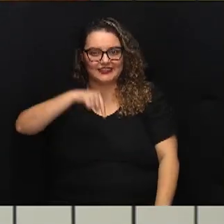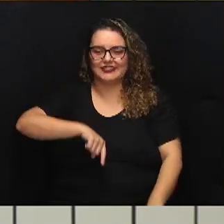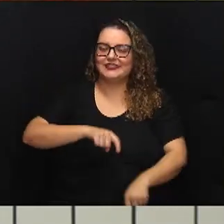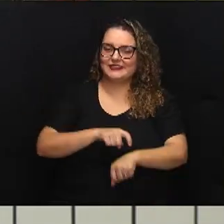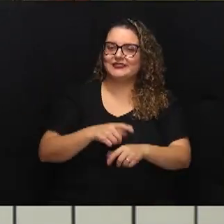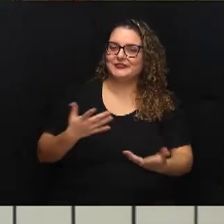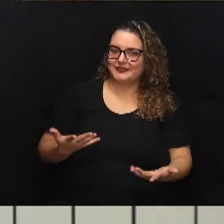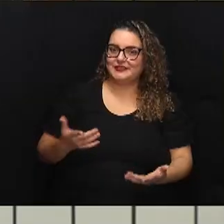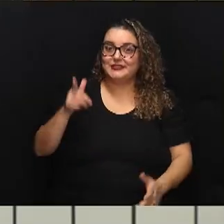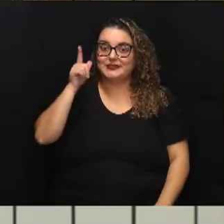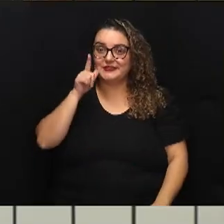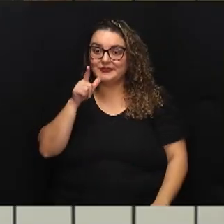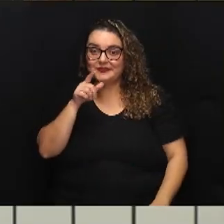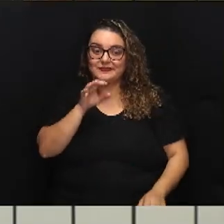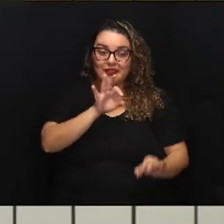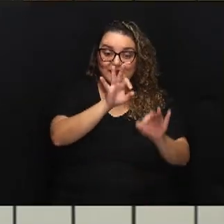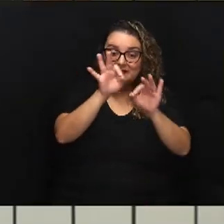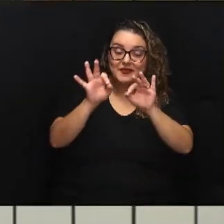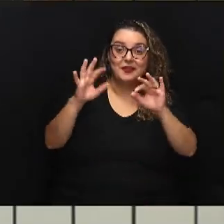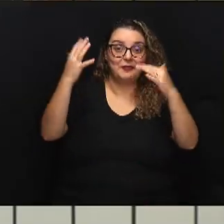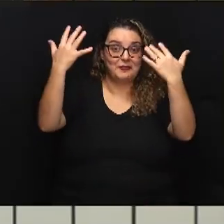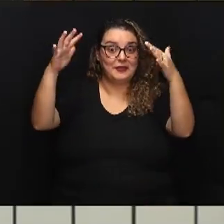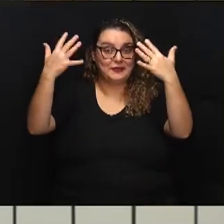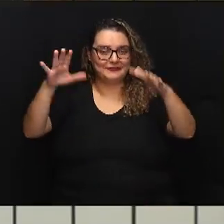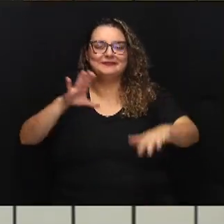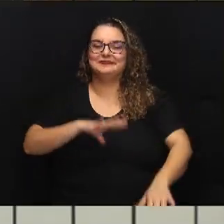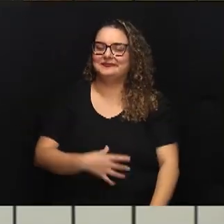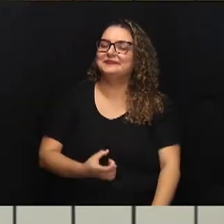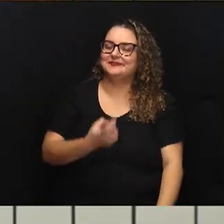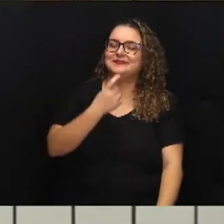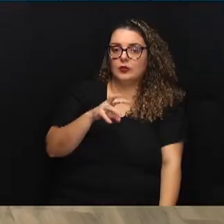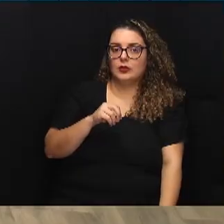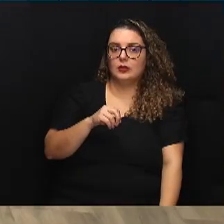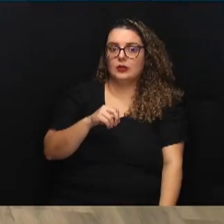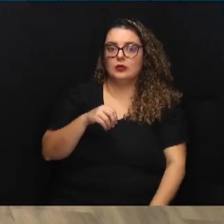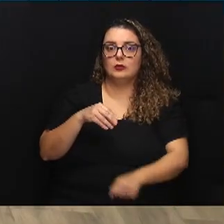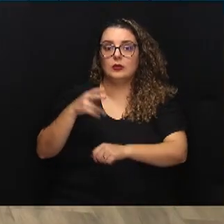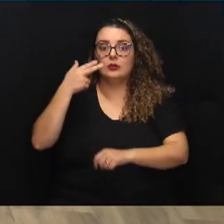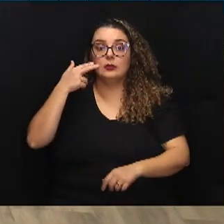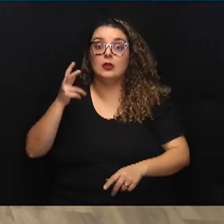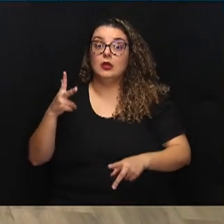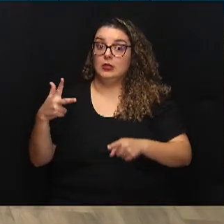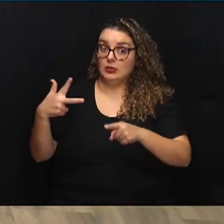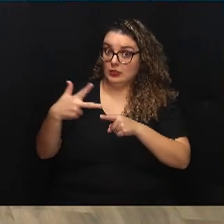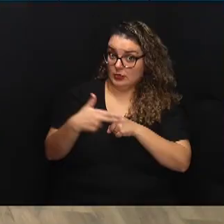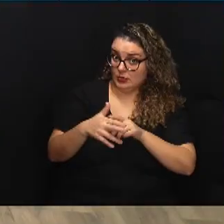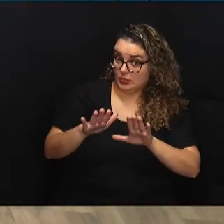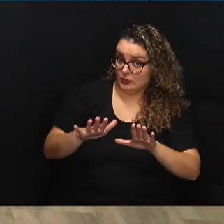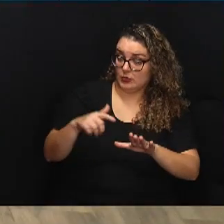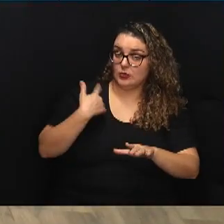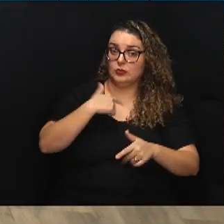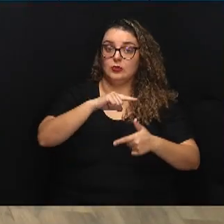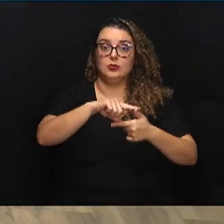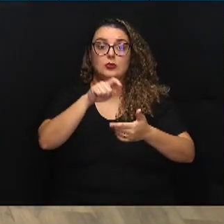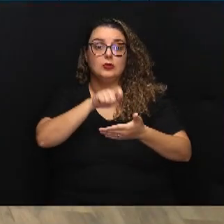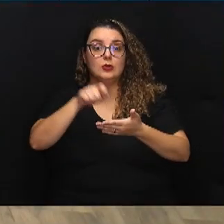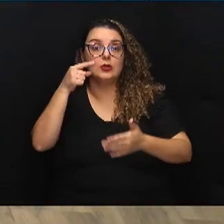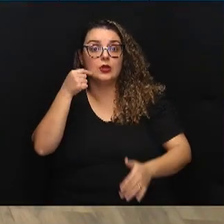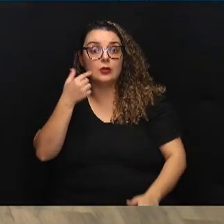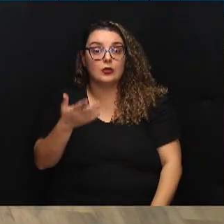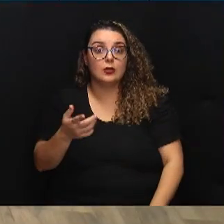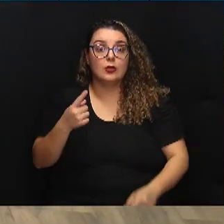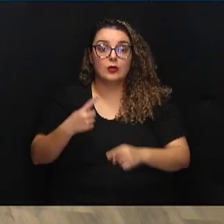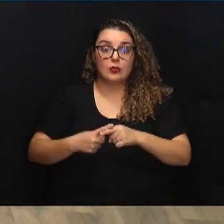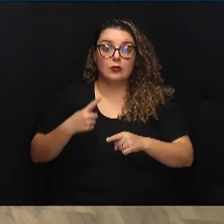e conseguimos pegar então o parabéns para a cidade de Campinas. Interrompemos o nosso quadro na ponta do lápis